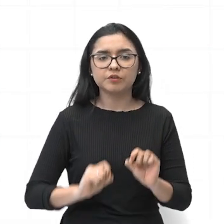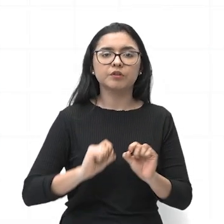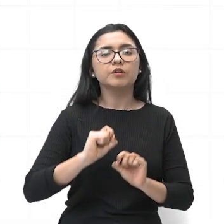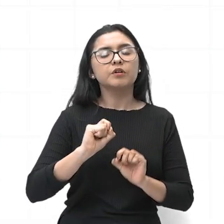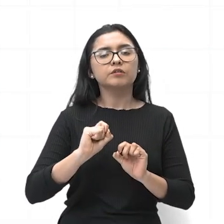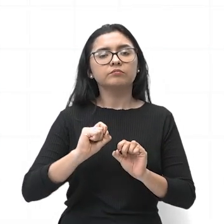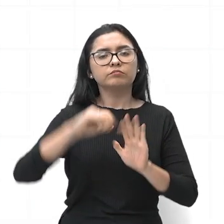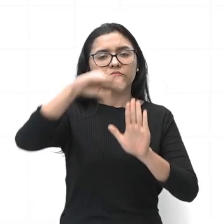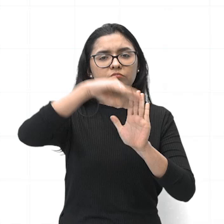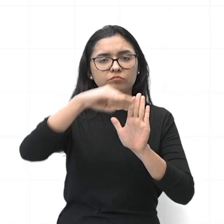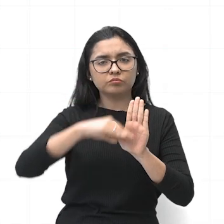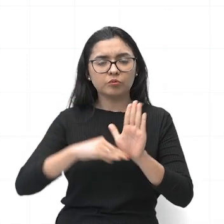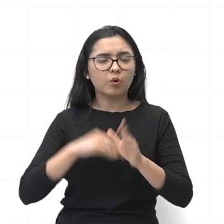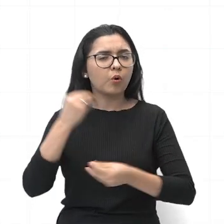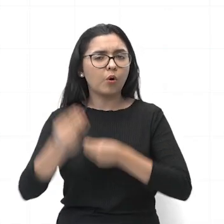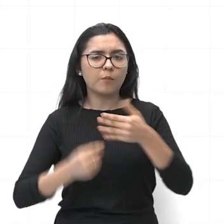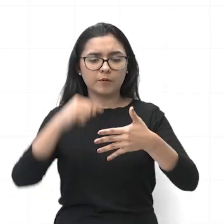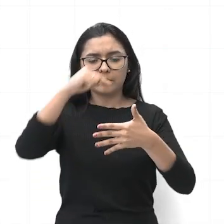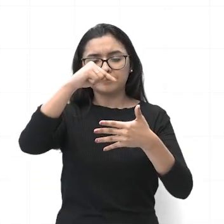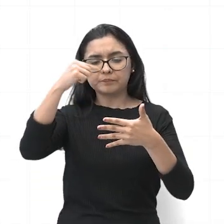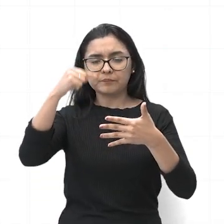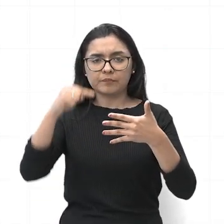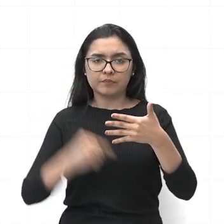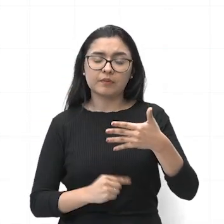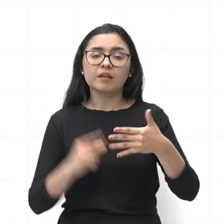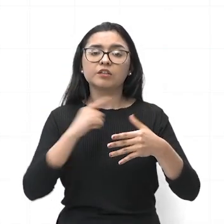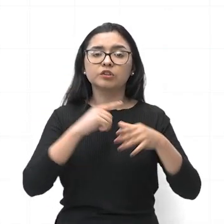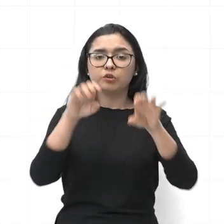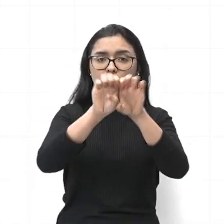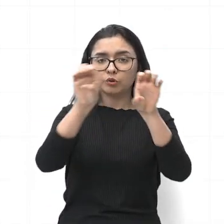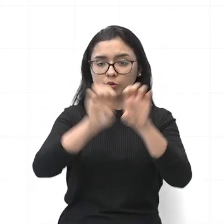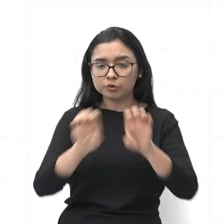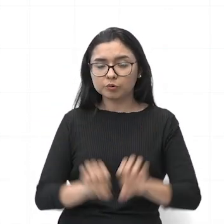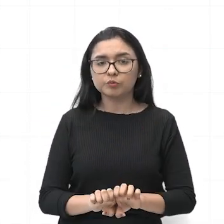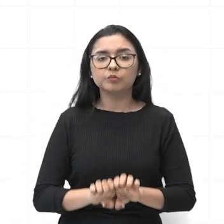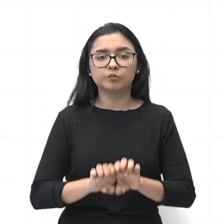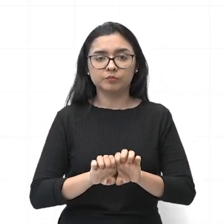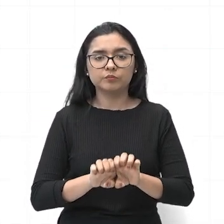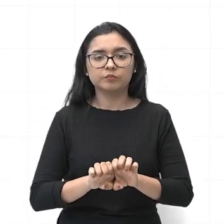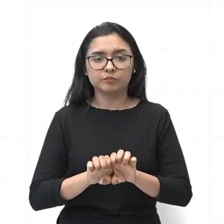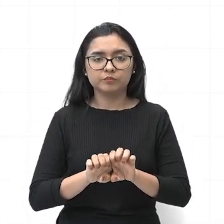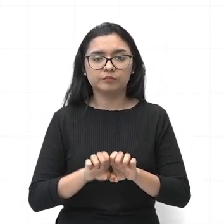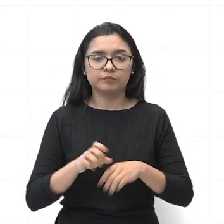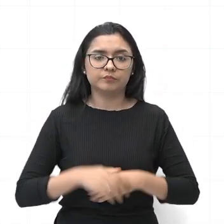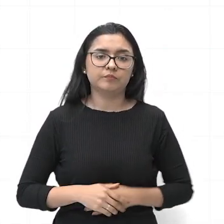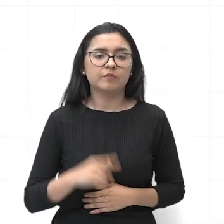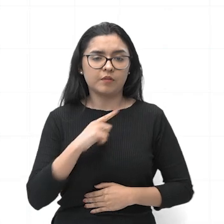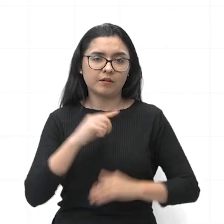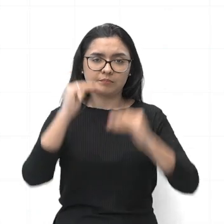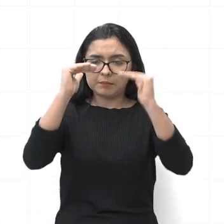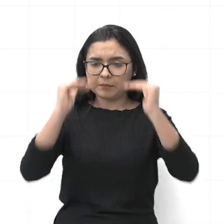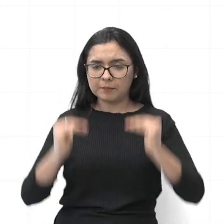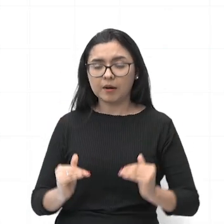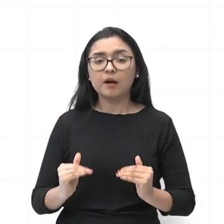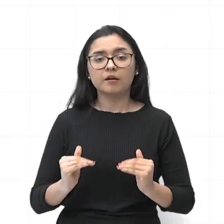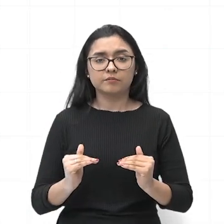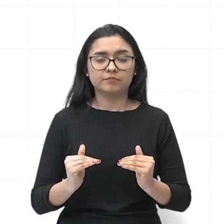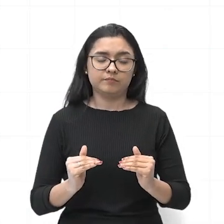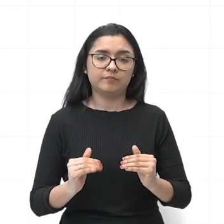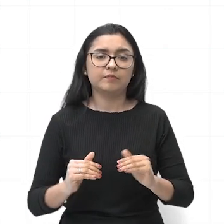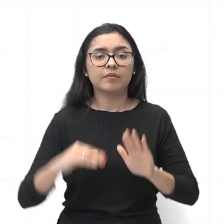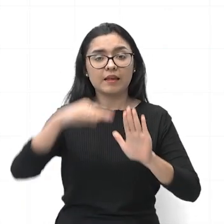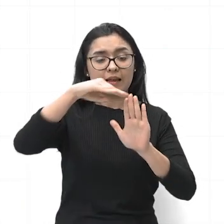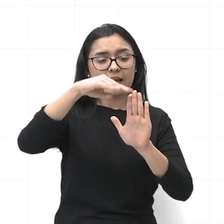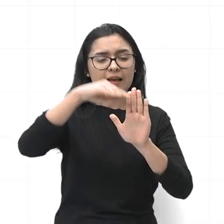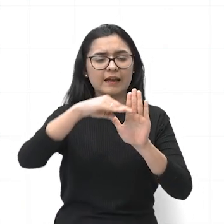organizados em níveis estruturais de complexidade crescente, sendo que